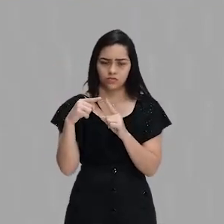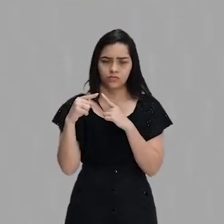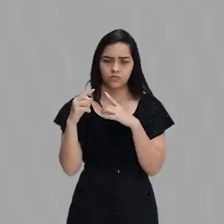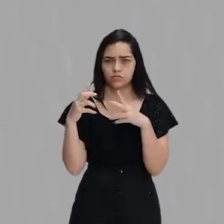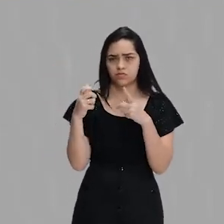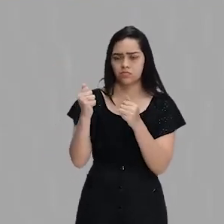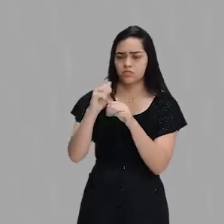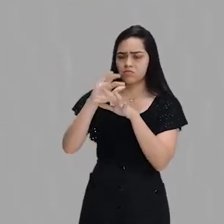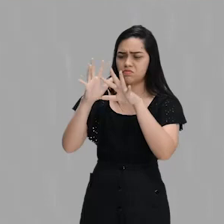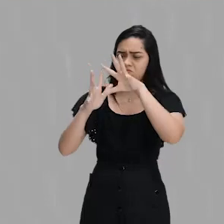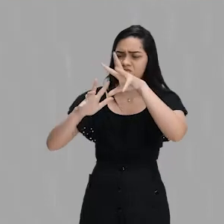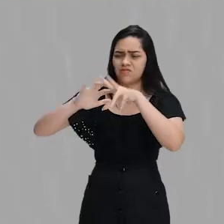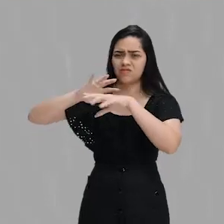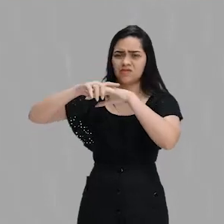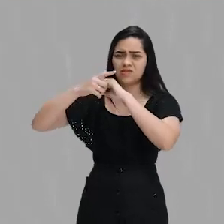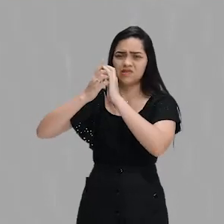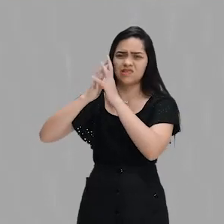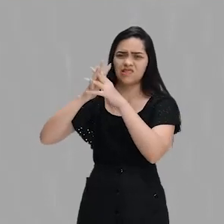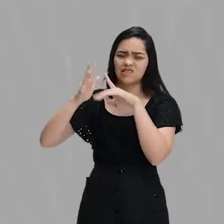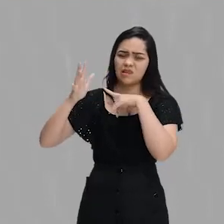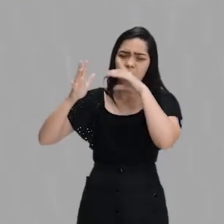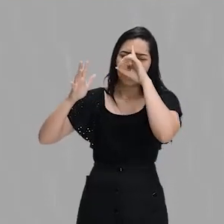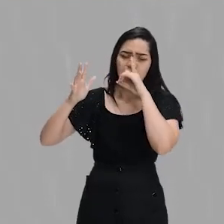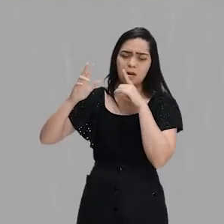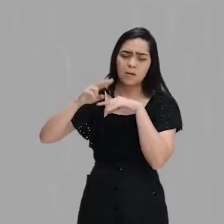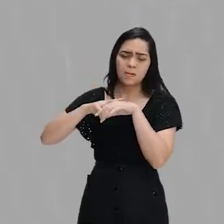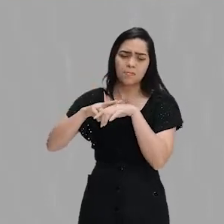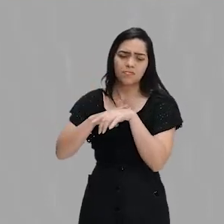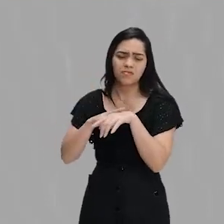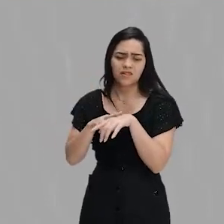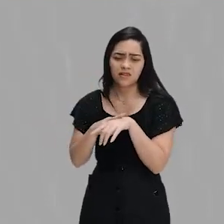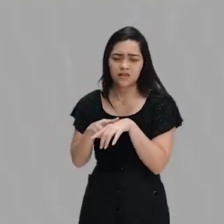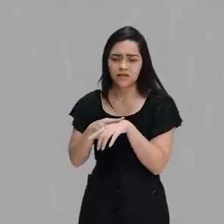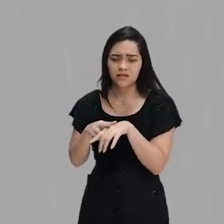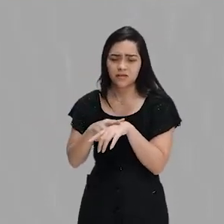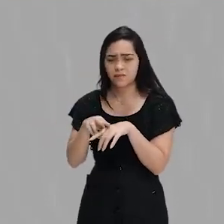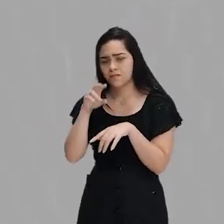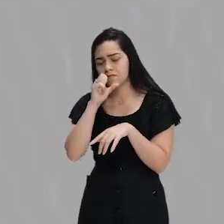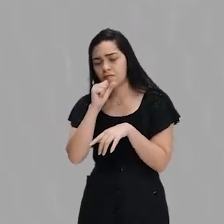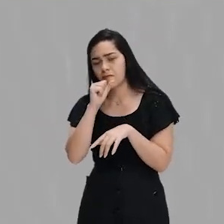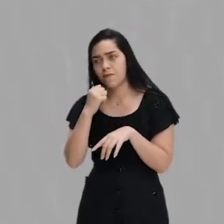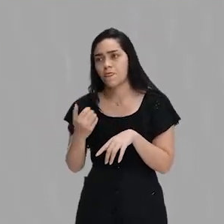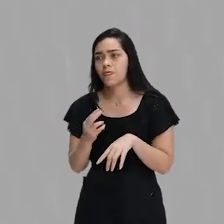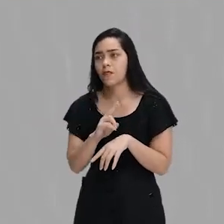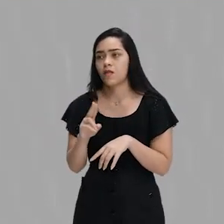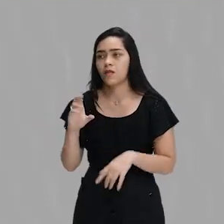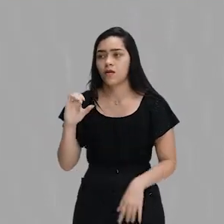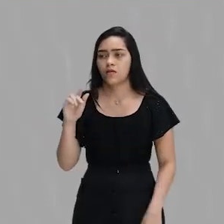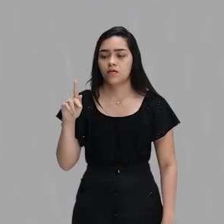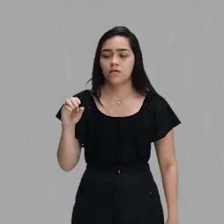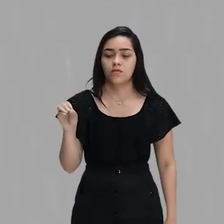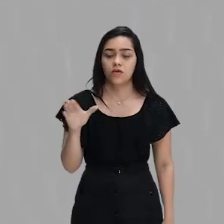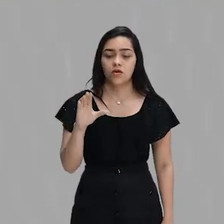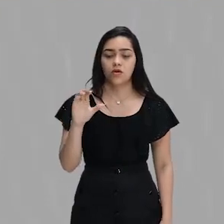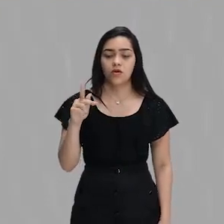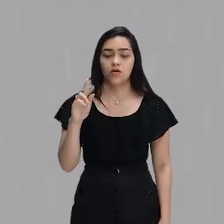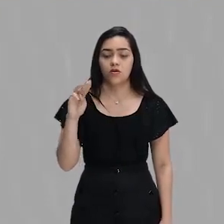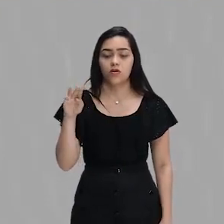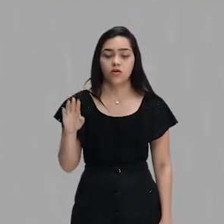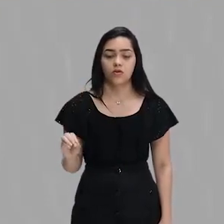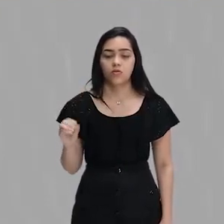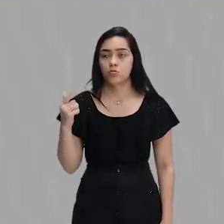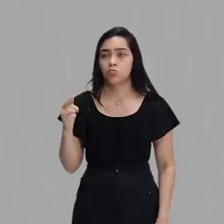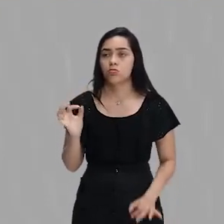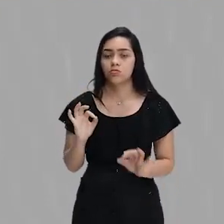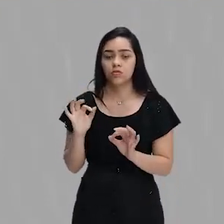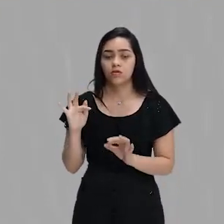monte de emaranhado, um pouco amarelado ou com um pouco laranja, a gente chama de cipó-chumbo. Essa planta ela não